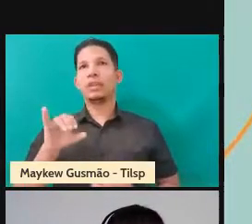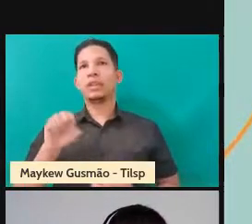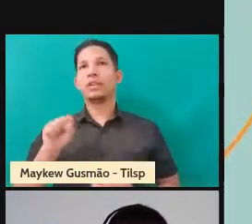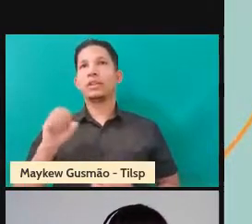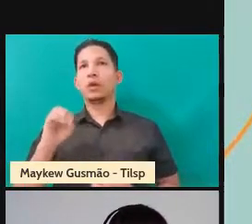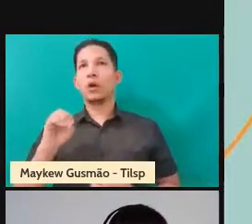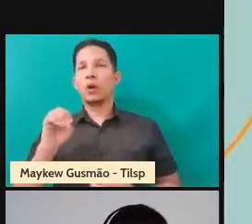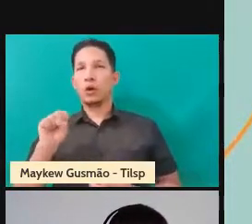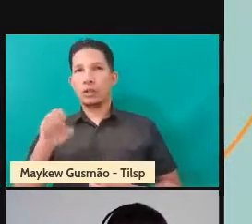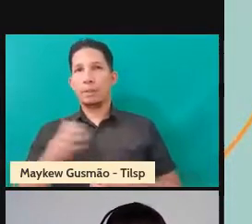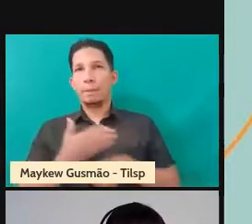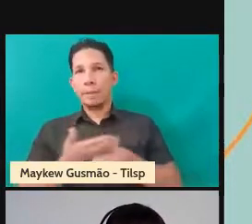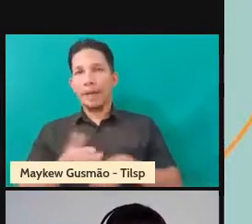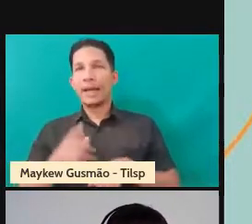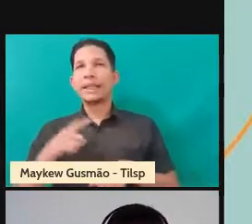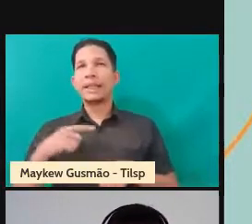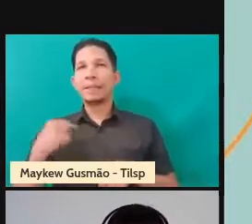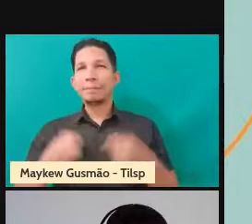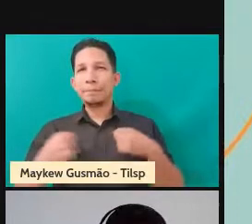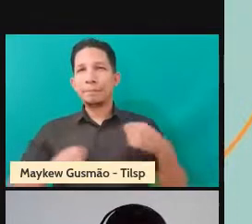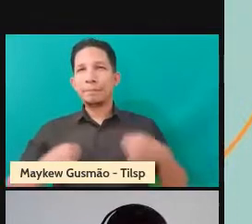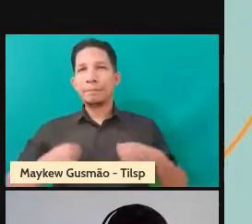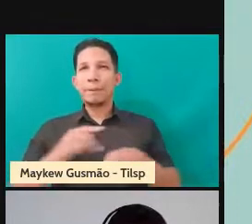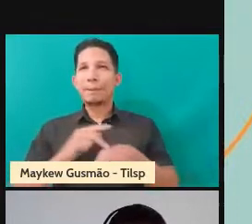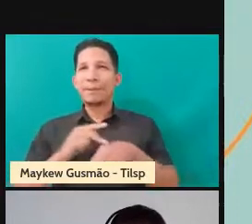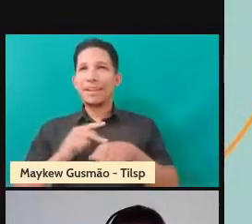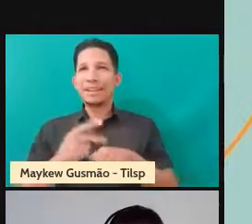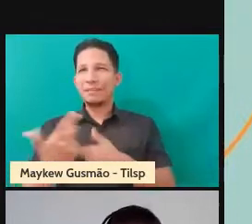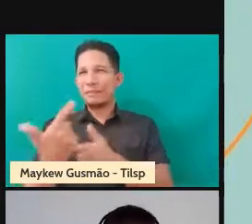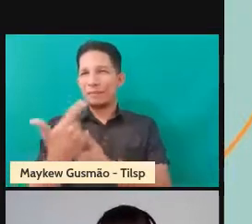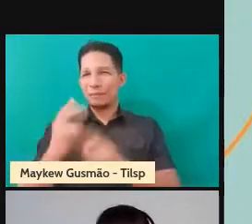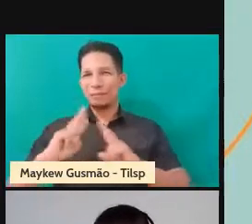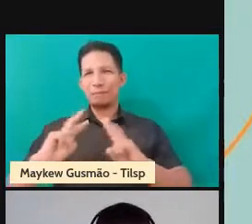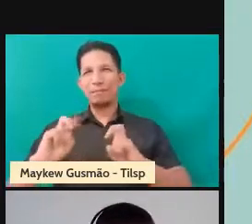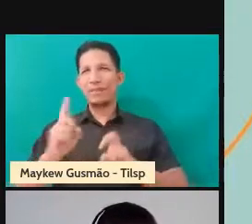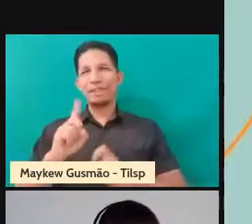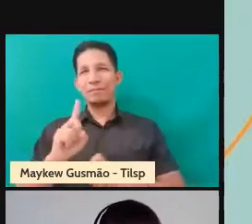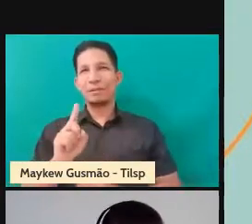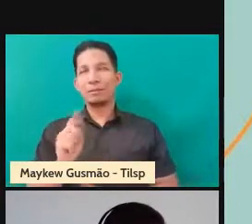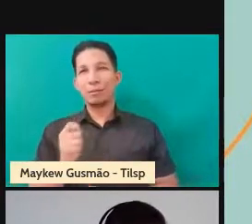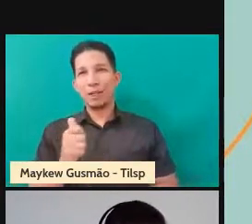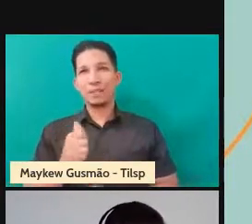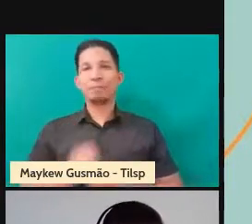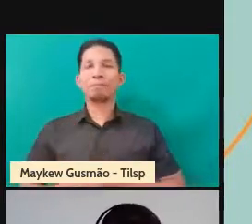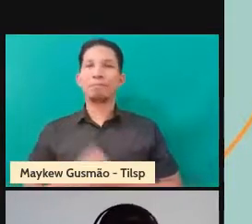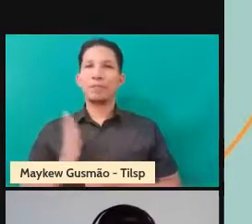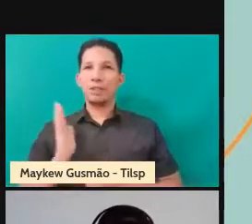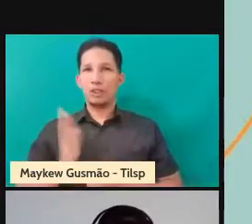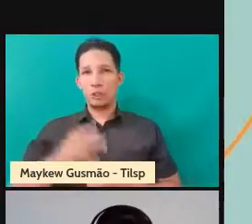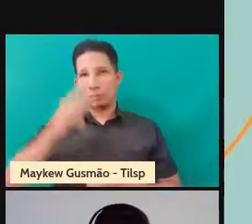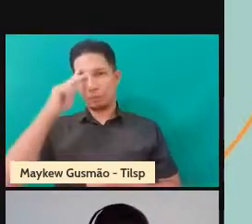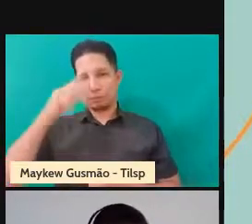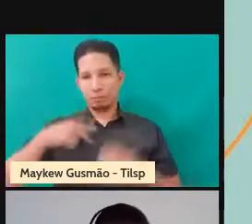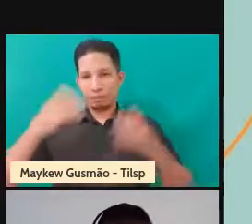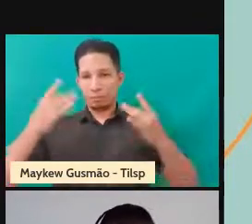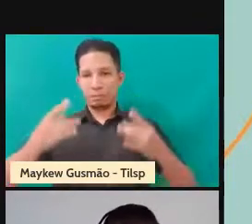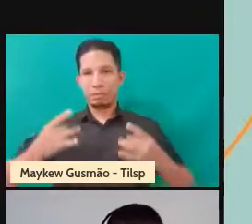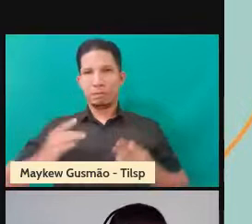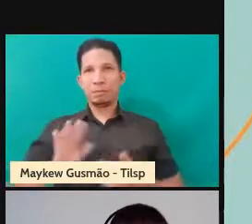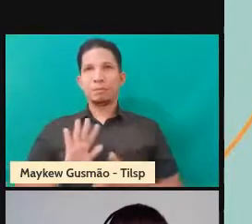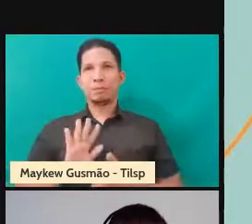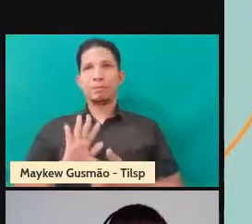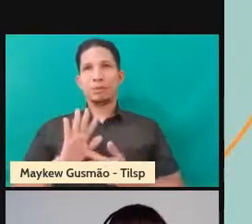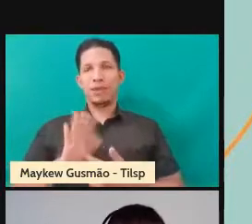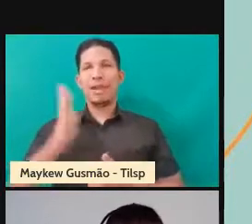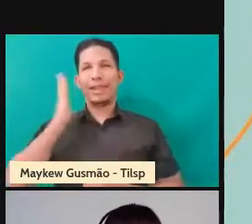minúsculas bolinhas pretas. Quase não dá para perceber no vídeo. Bom, já me descrevi, dá para entender